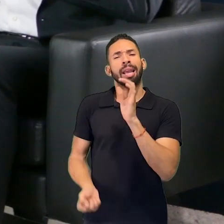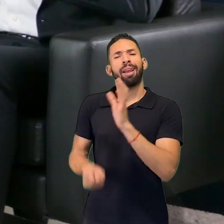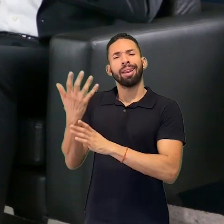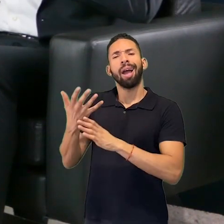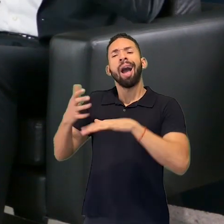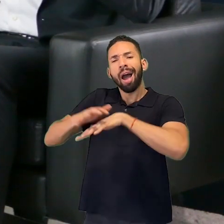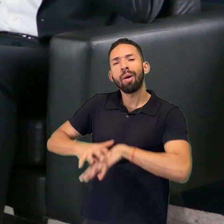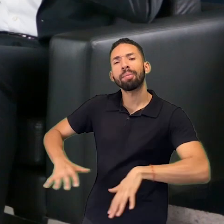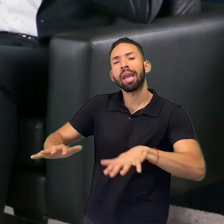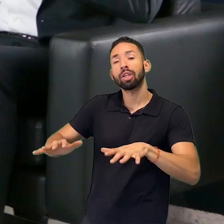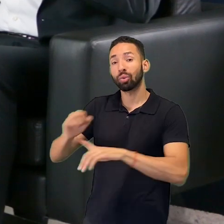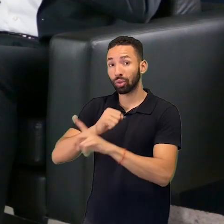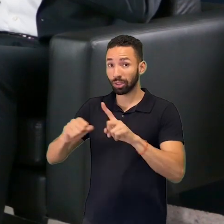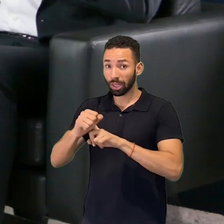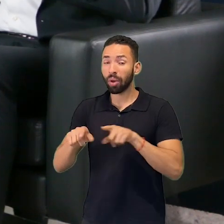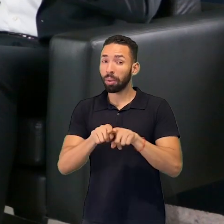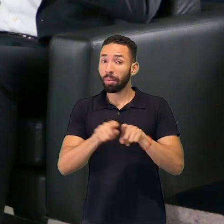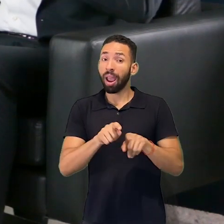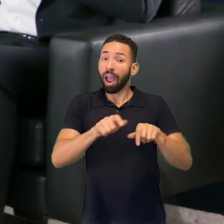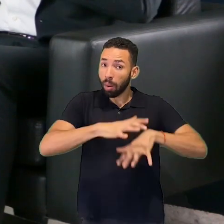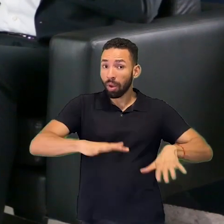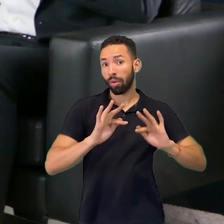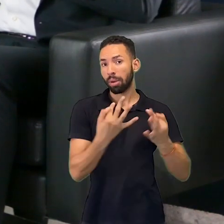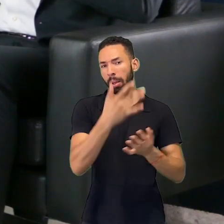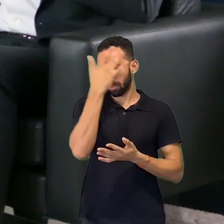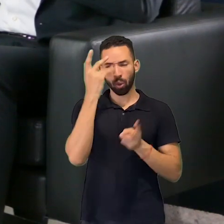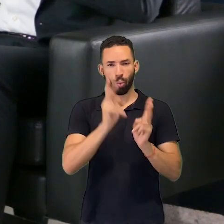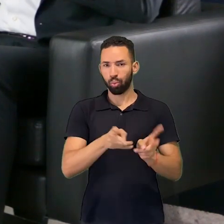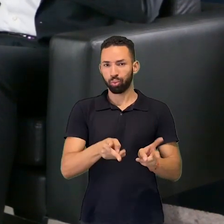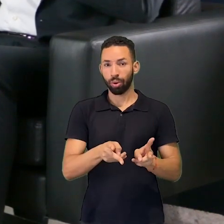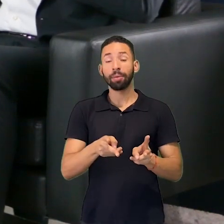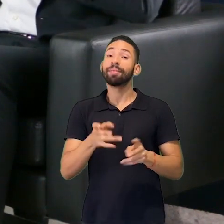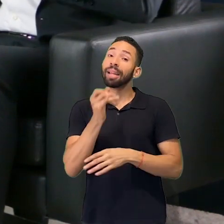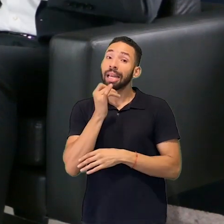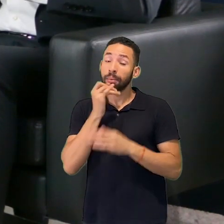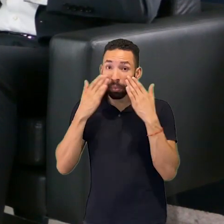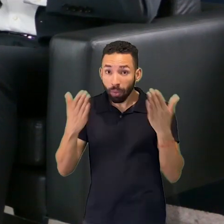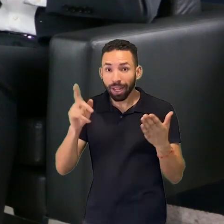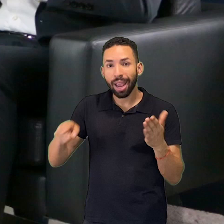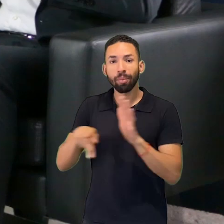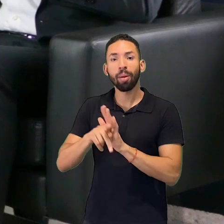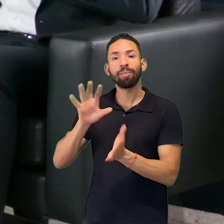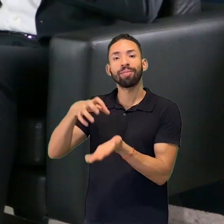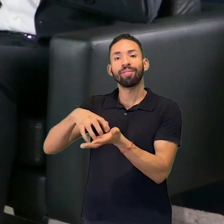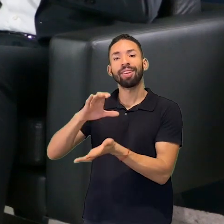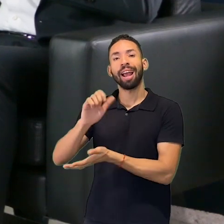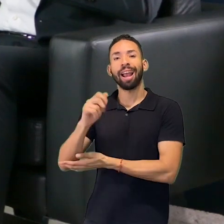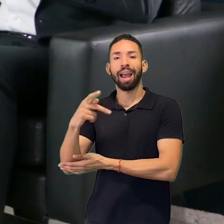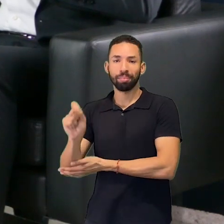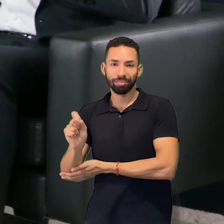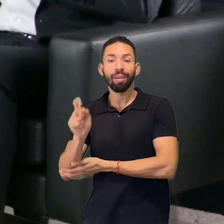até criar um ambiente social e familiar para as pessoas permaneçam lá. Então, um grande exemplo que a gente conhece é o